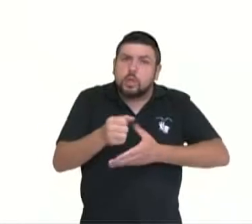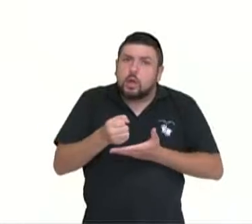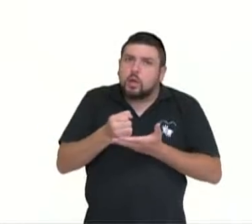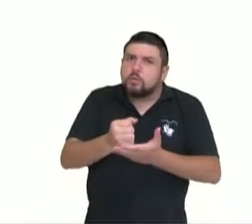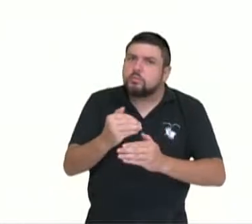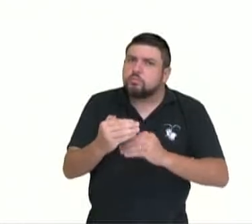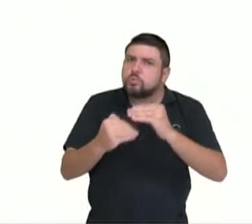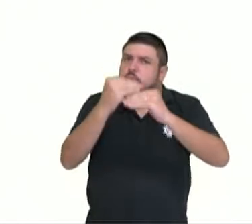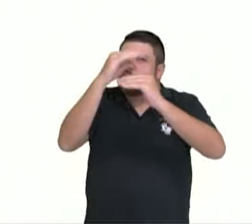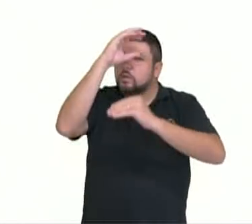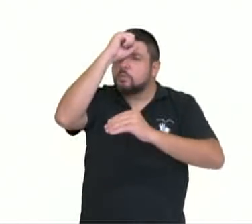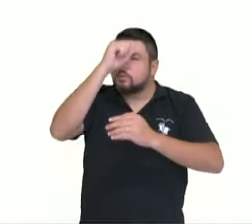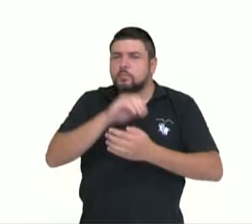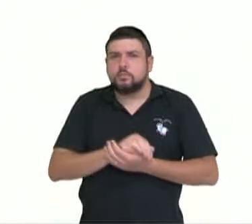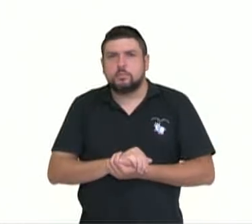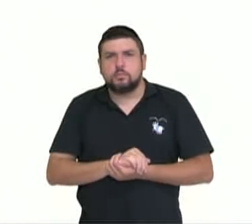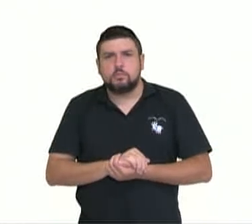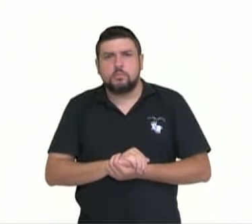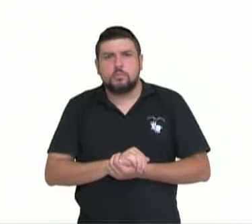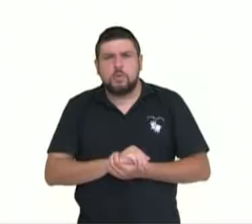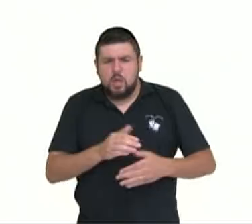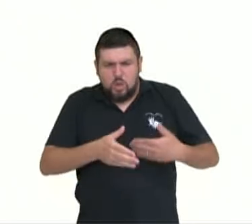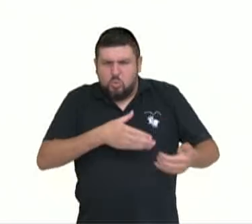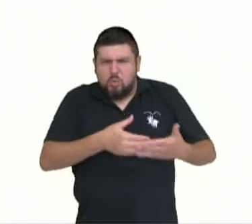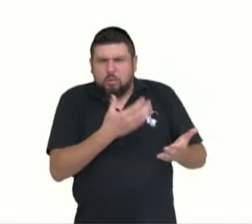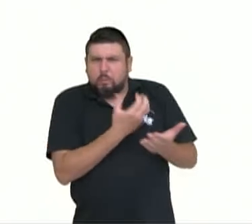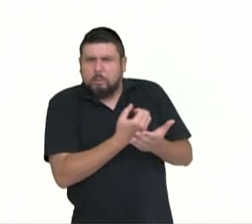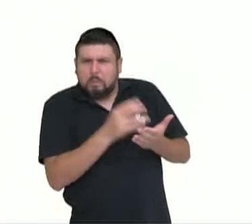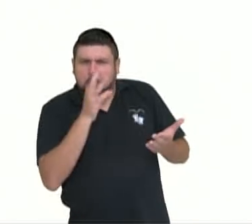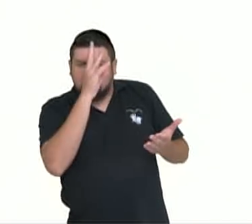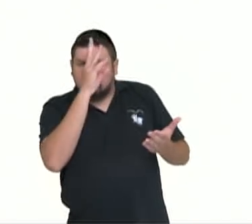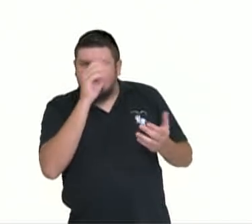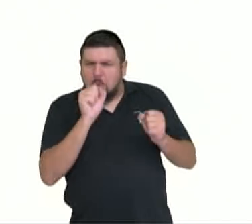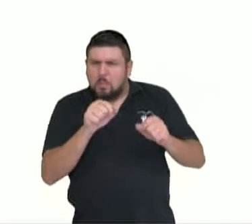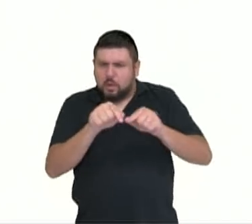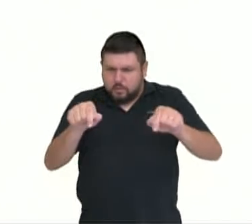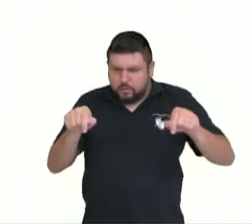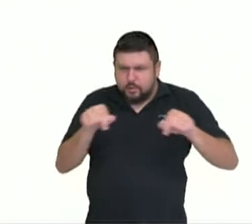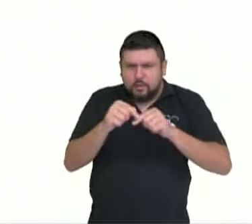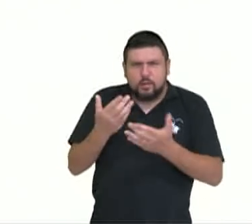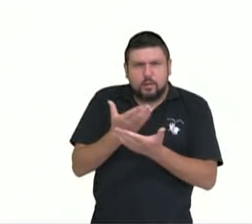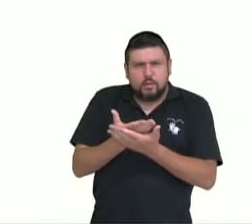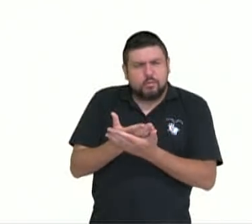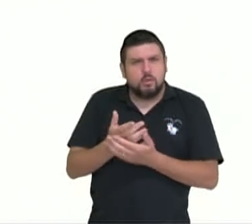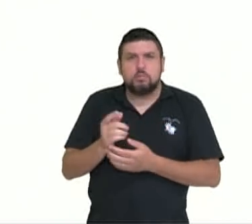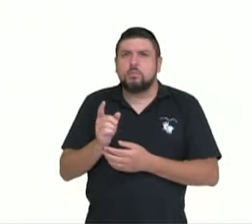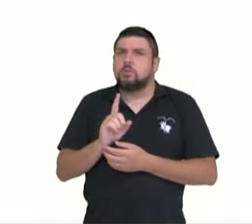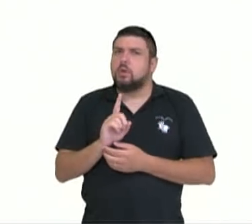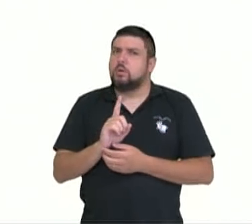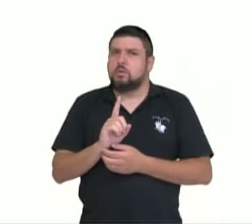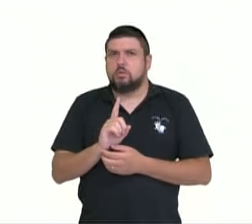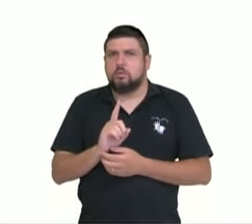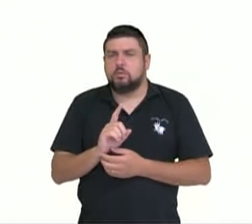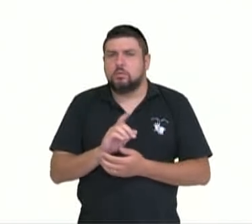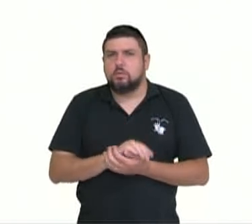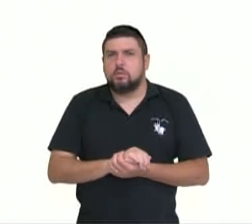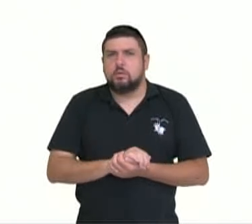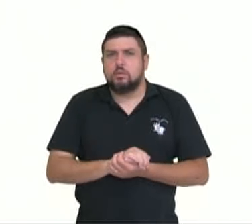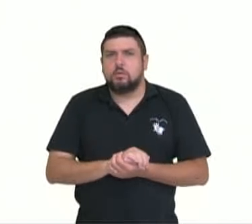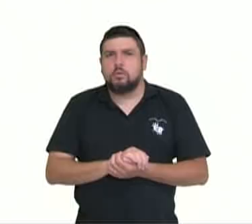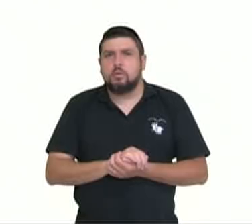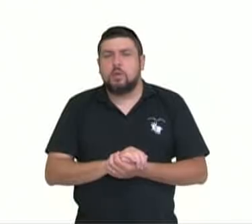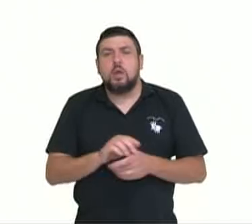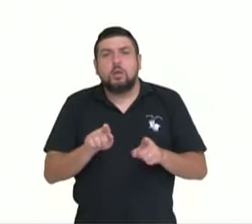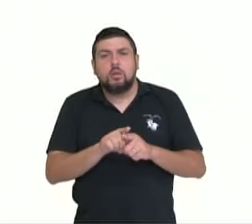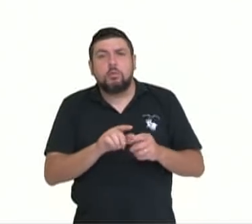diferença. Falso, todo e qualquer aplicativo pode e deve ser usado nas salas de aula? Não, tem que ter um significado. E falso, o